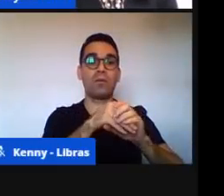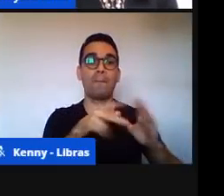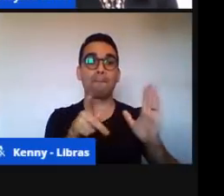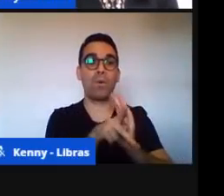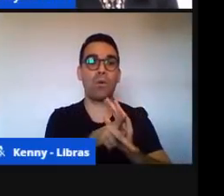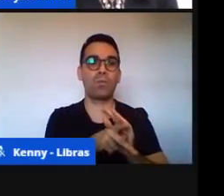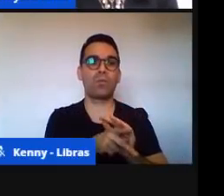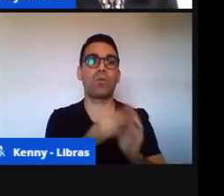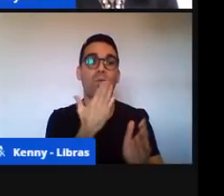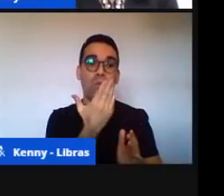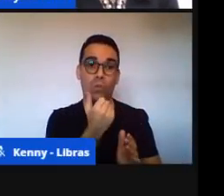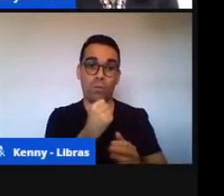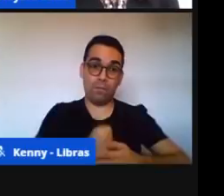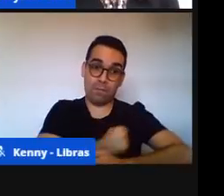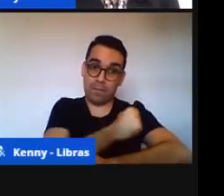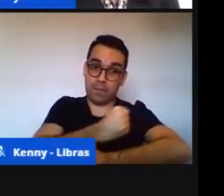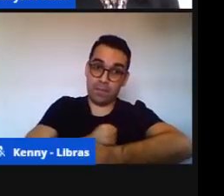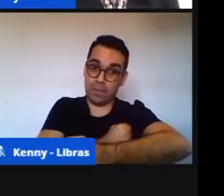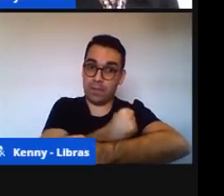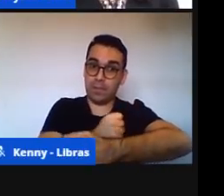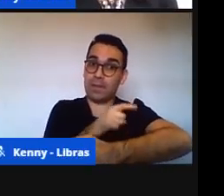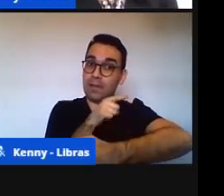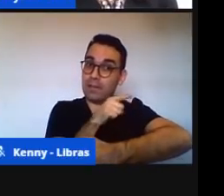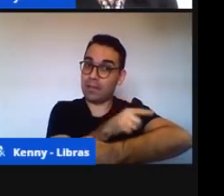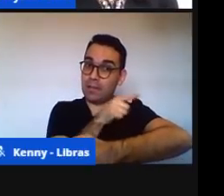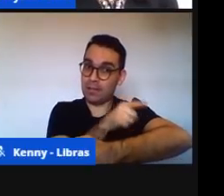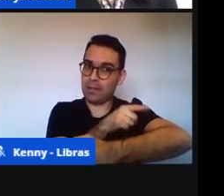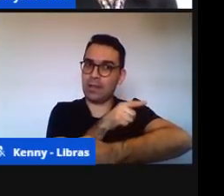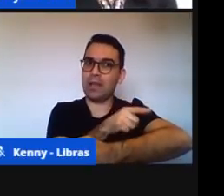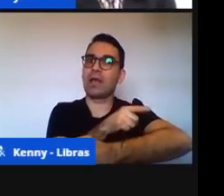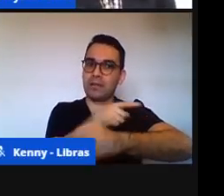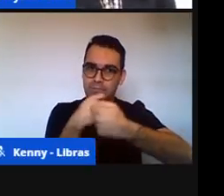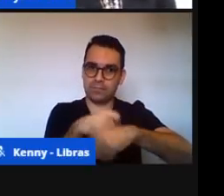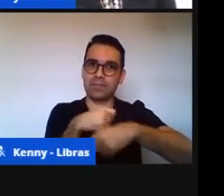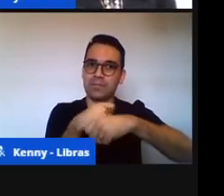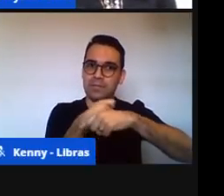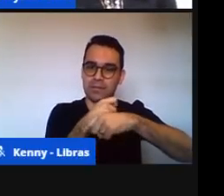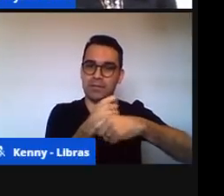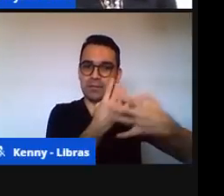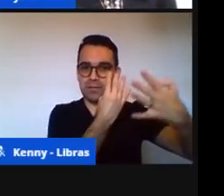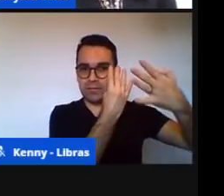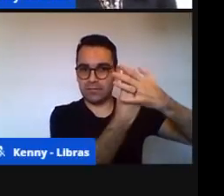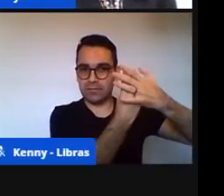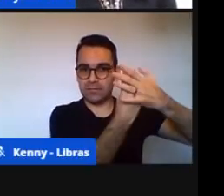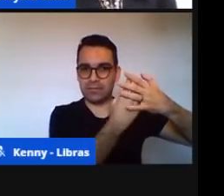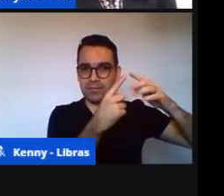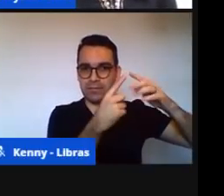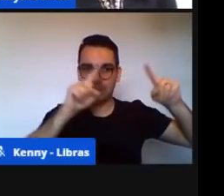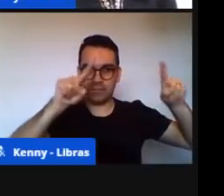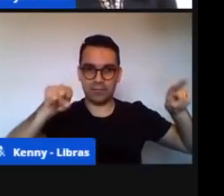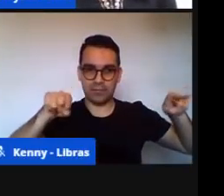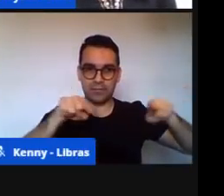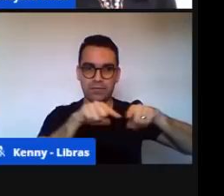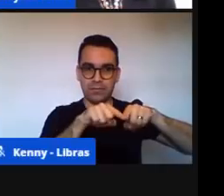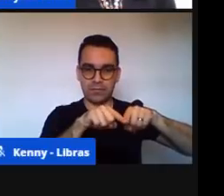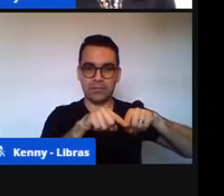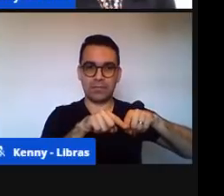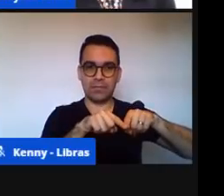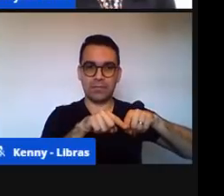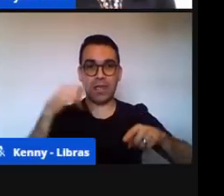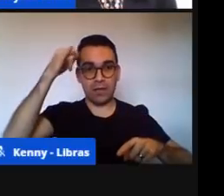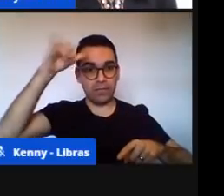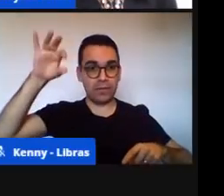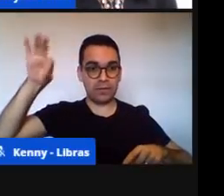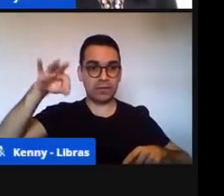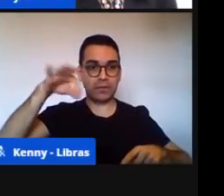na cozinha e acabar causando uma contaminação dos alimentos. Outro ponto importante é aumentar a frequência de